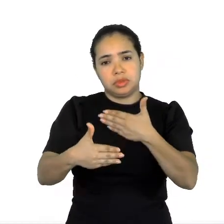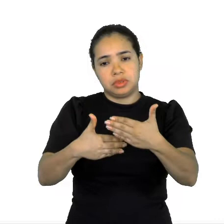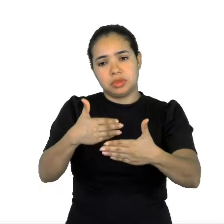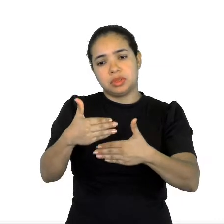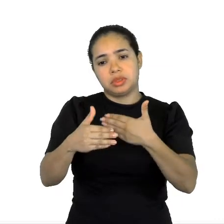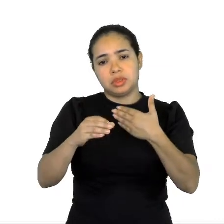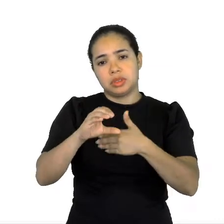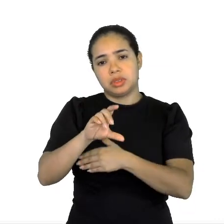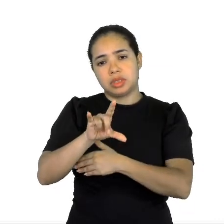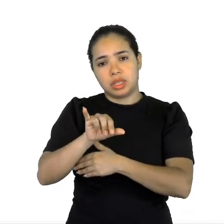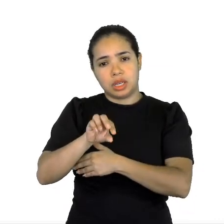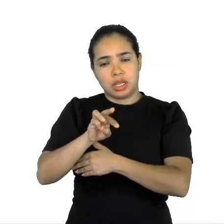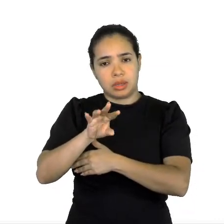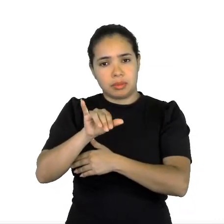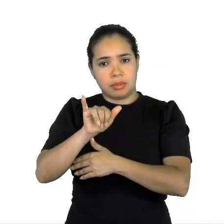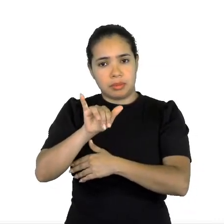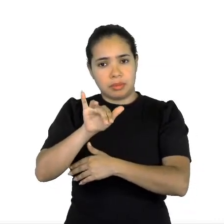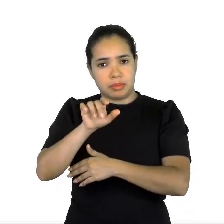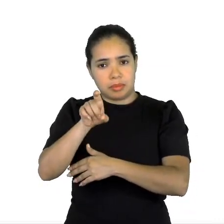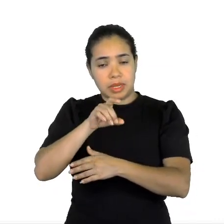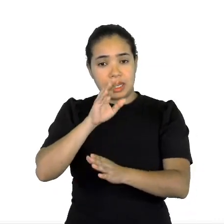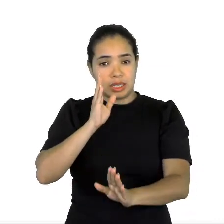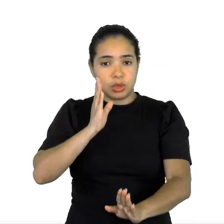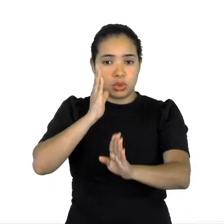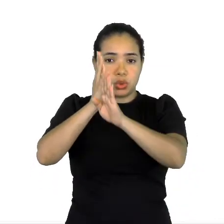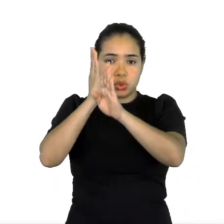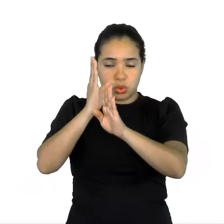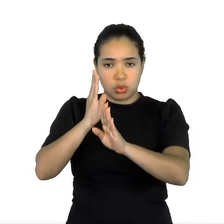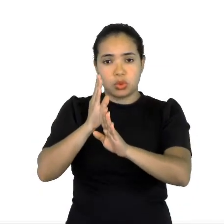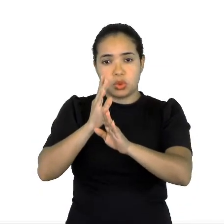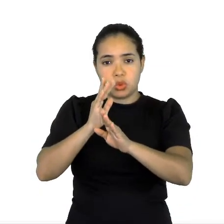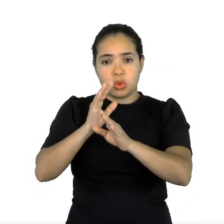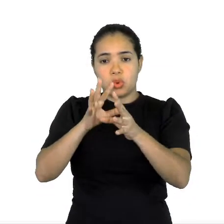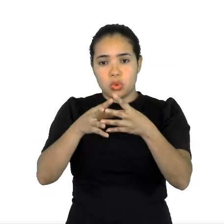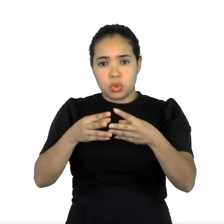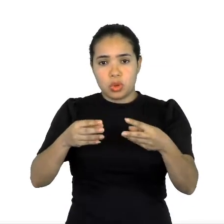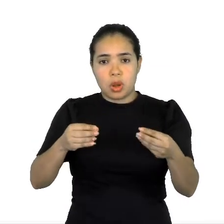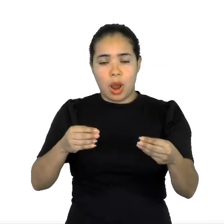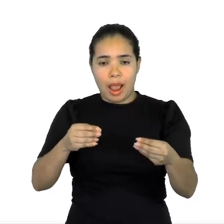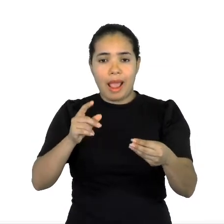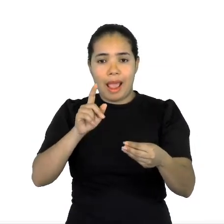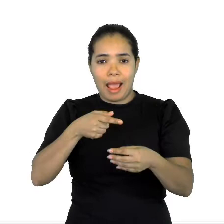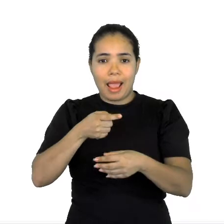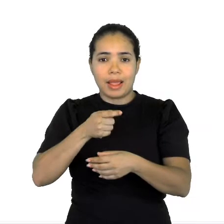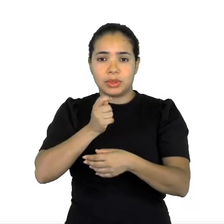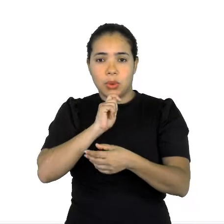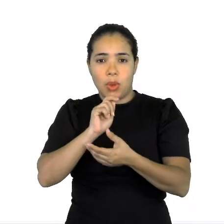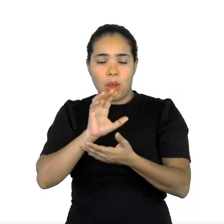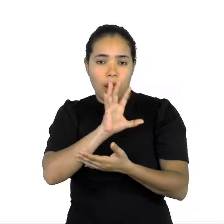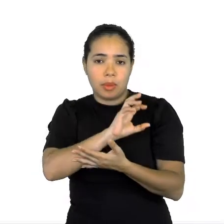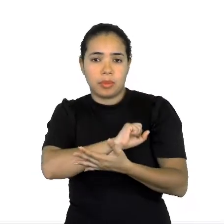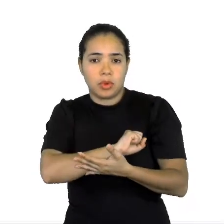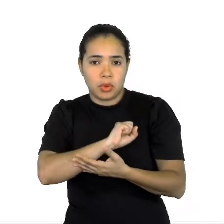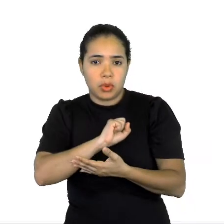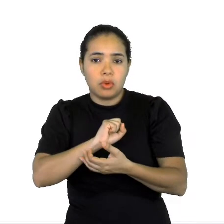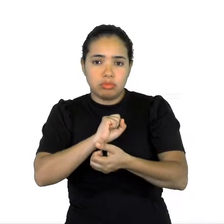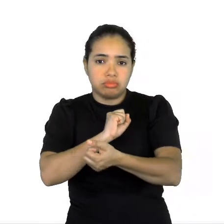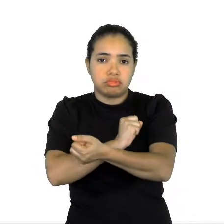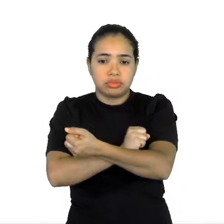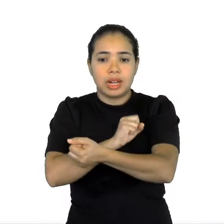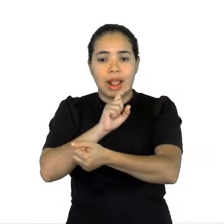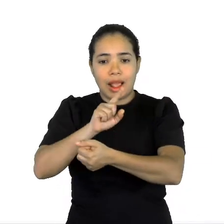clímax descobrimos que esta cura, a então droga do amor, foi nada mais, nada menos que uma jogada